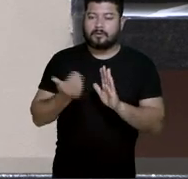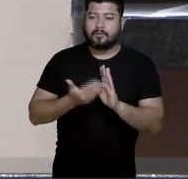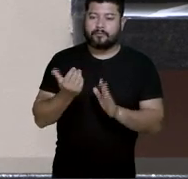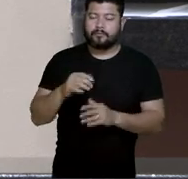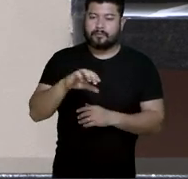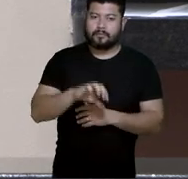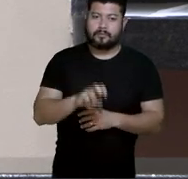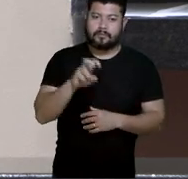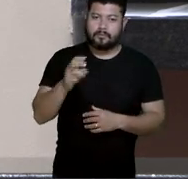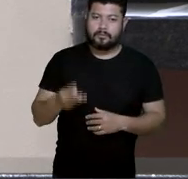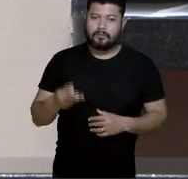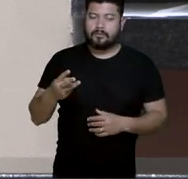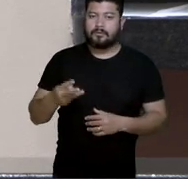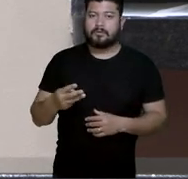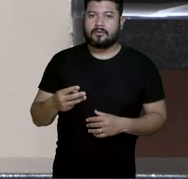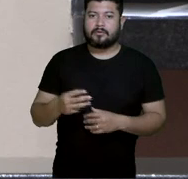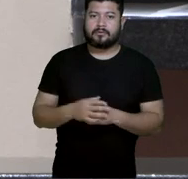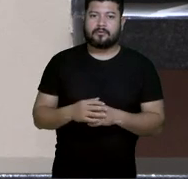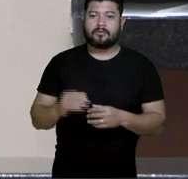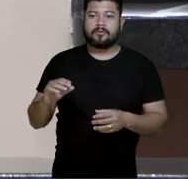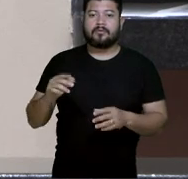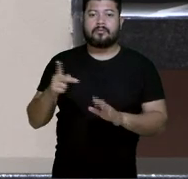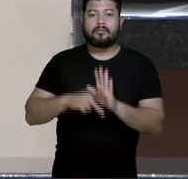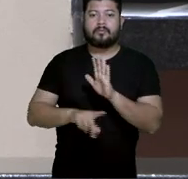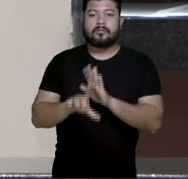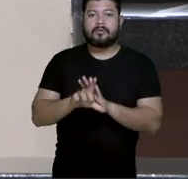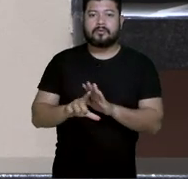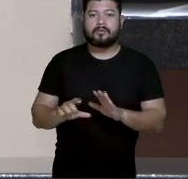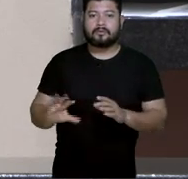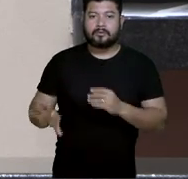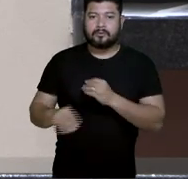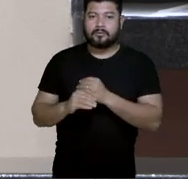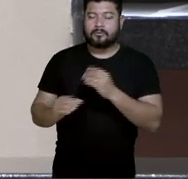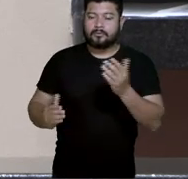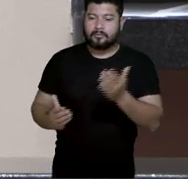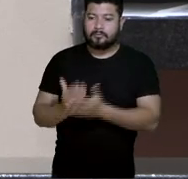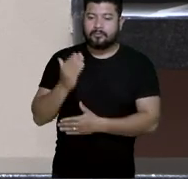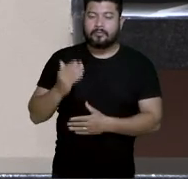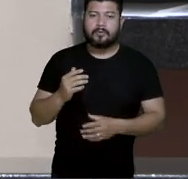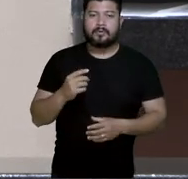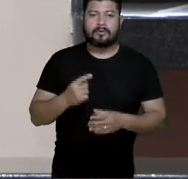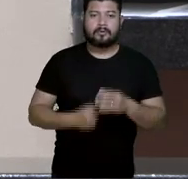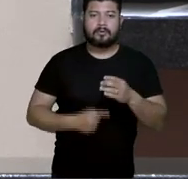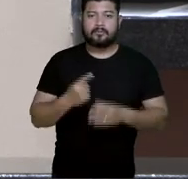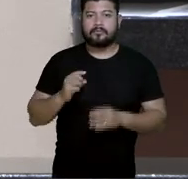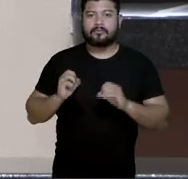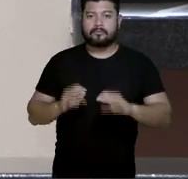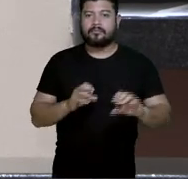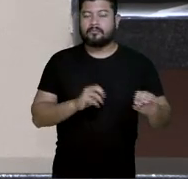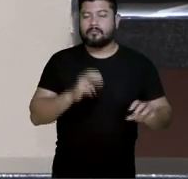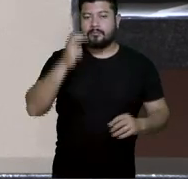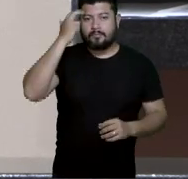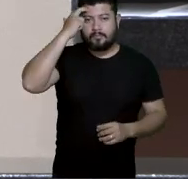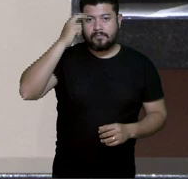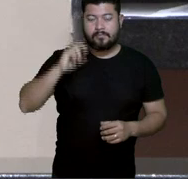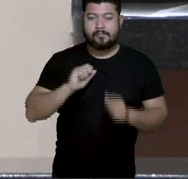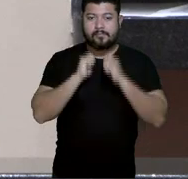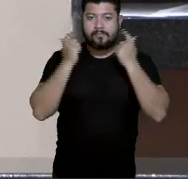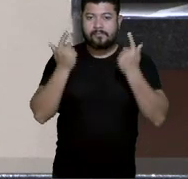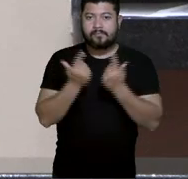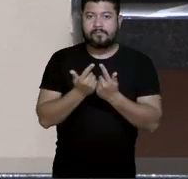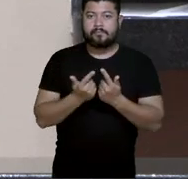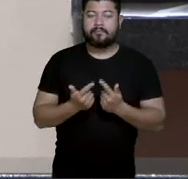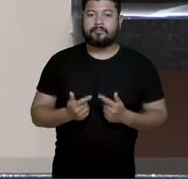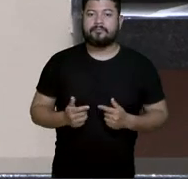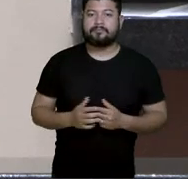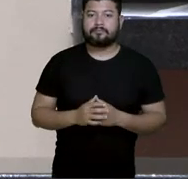do projeto de lei. Essa emenda foi aprovada na Comissão de Educação e Cultura da Assembleia Legislativa de Santa Catarina